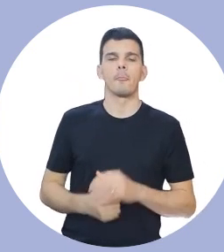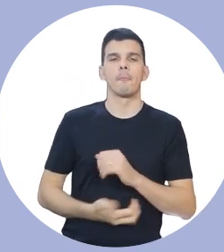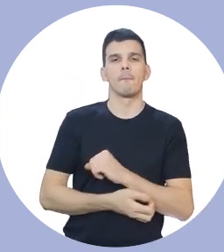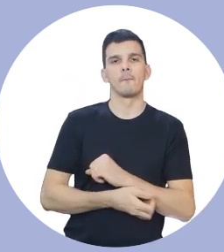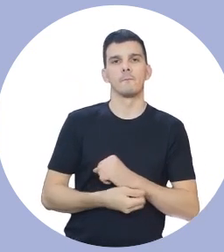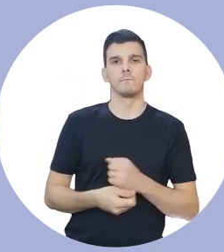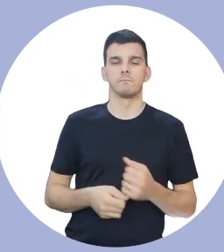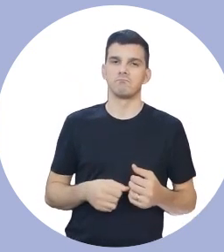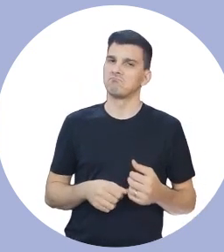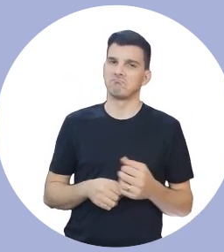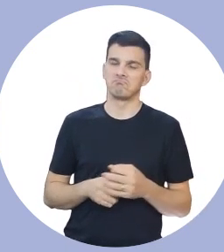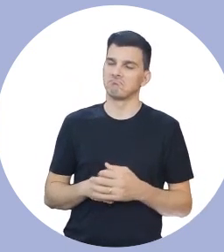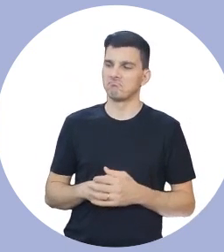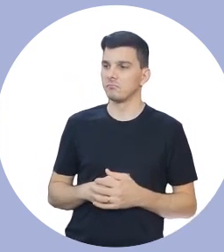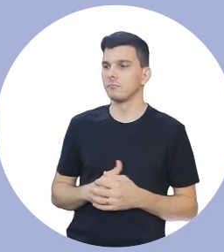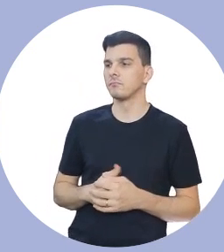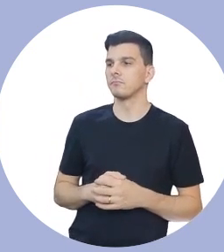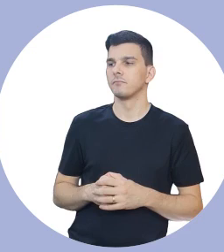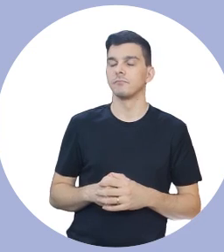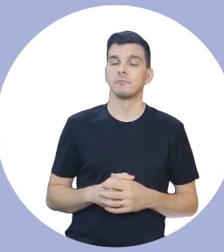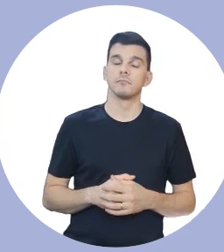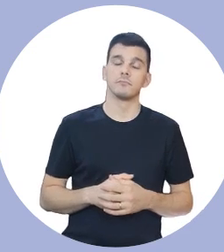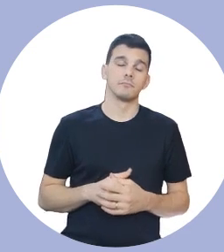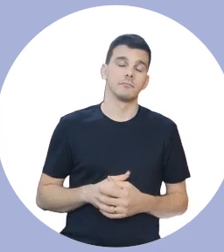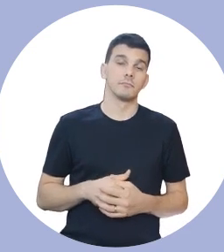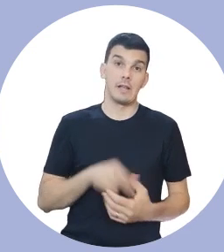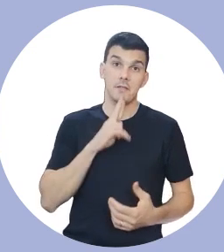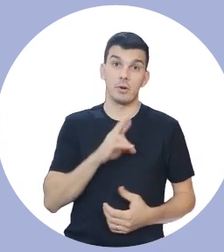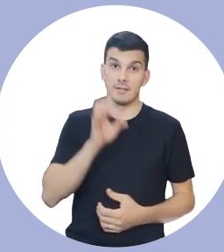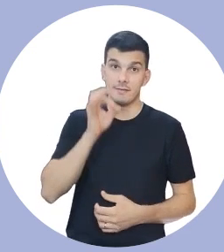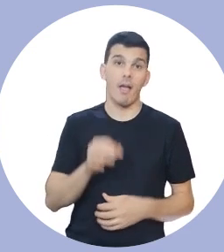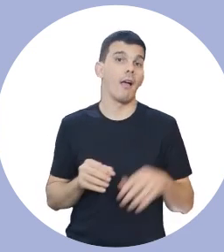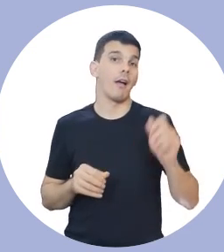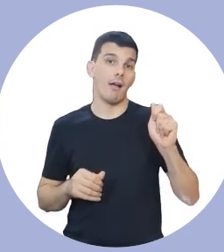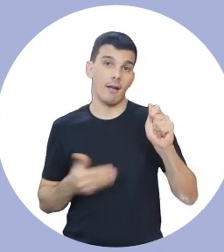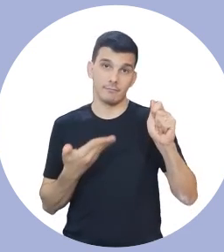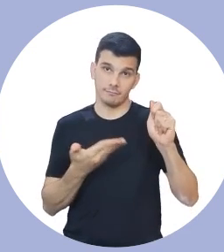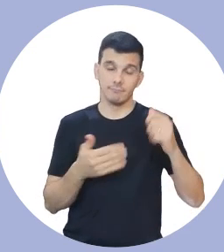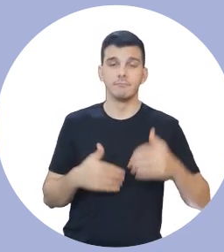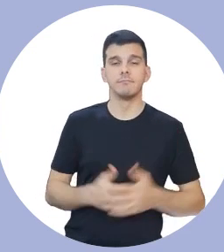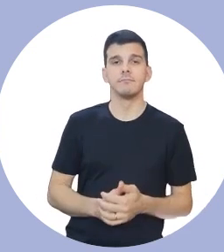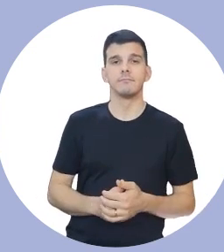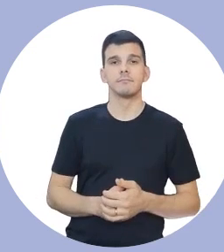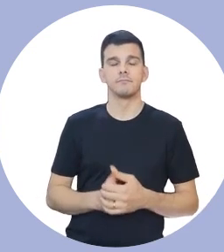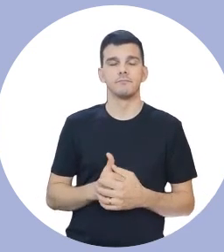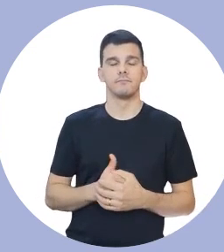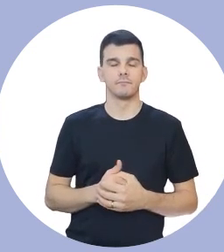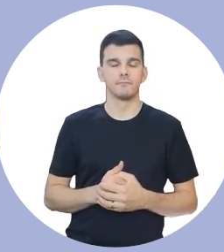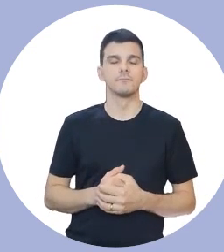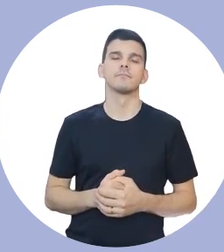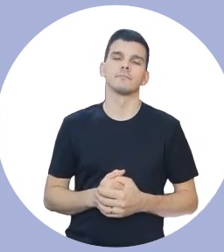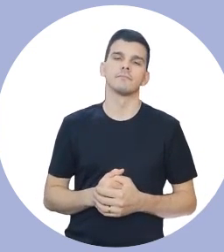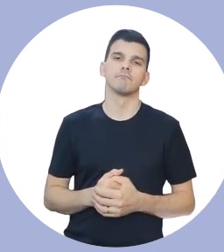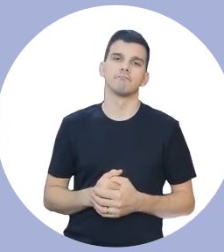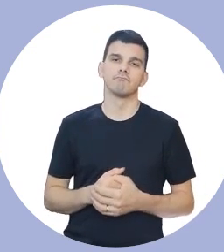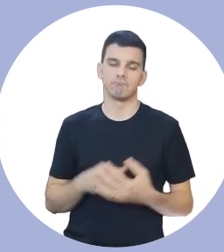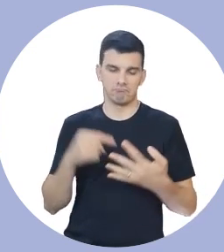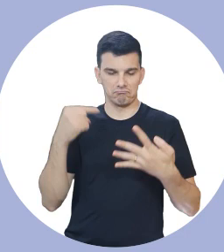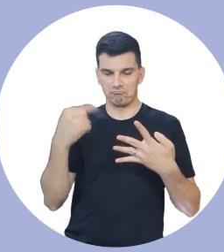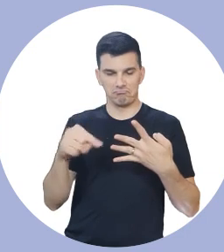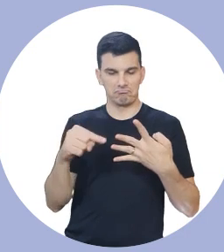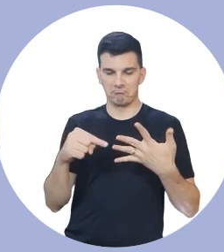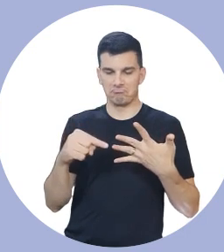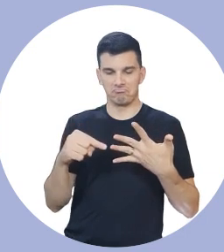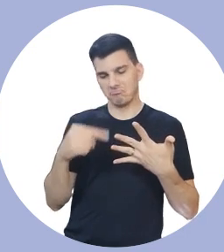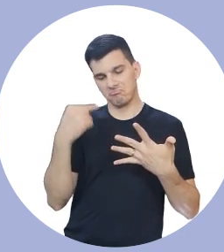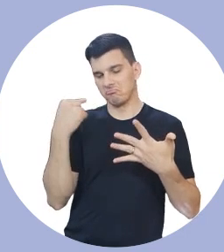Evaporação do indicador de fenolftaleína? Não. A fenolftaleína não evapora nesse tipo de situação. Vaporização da parte da água do frasco?